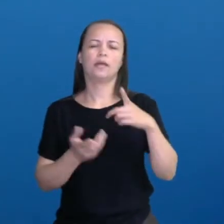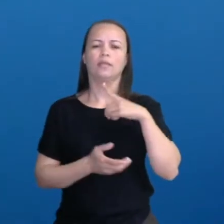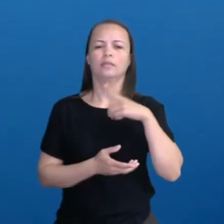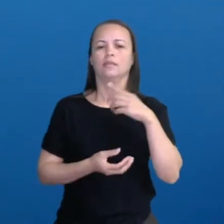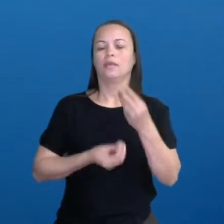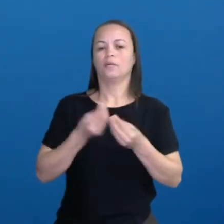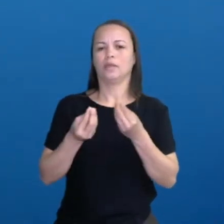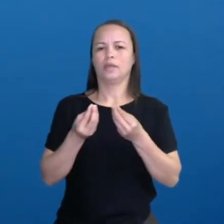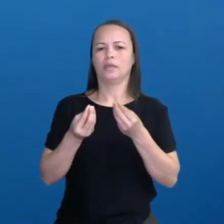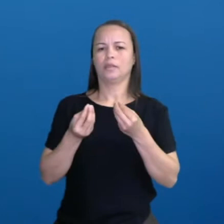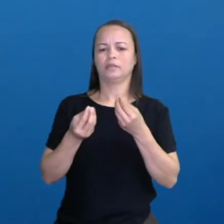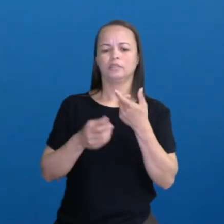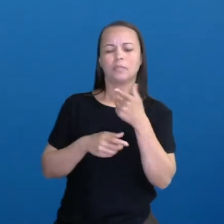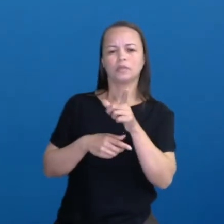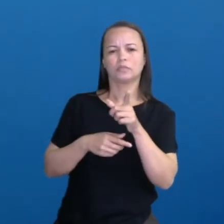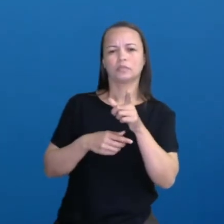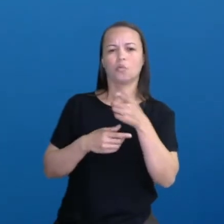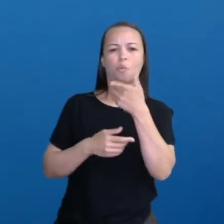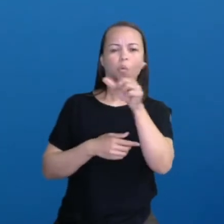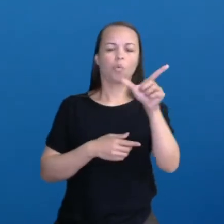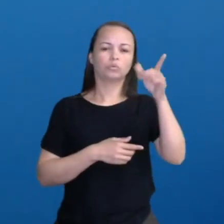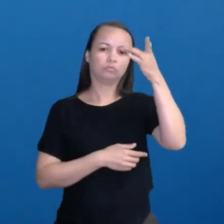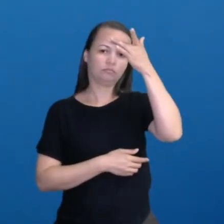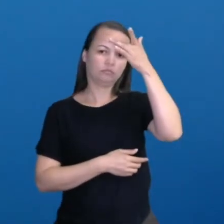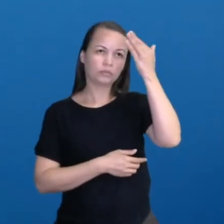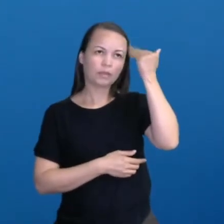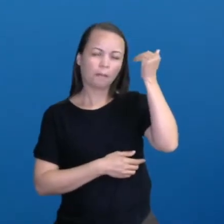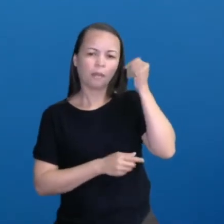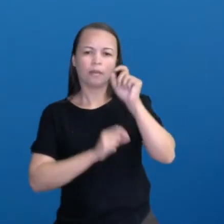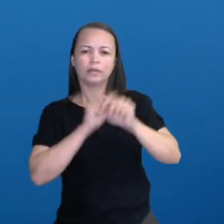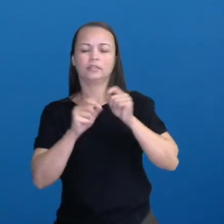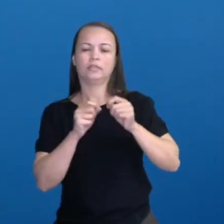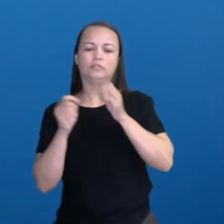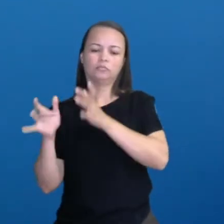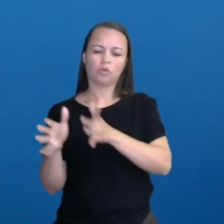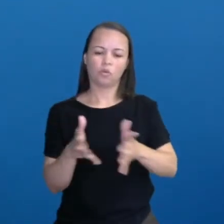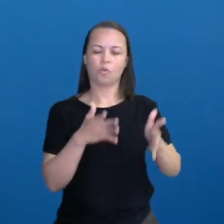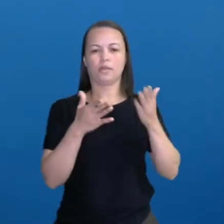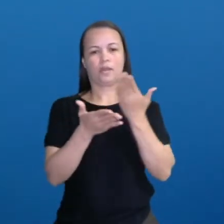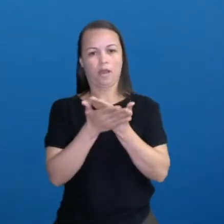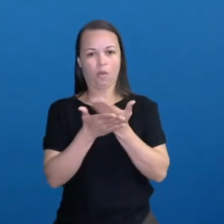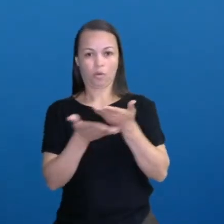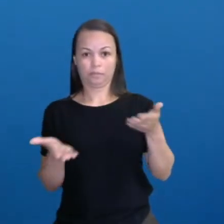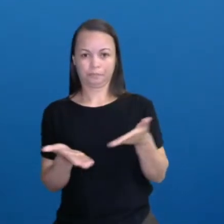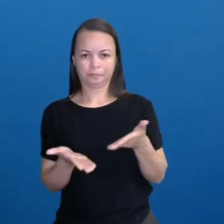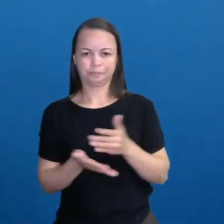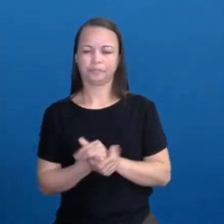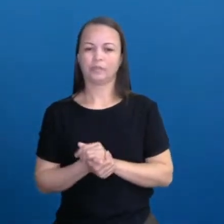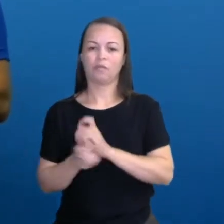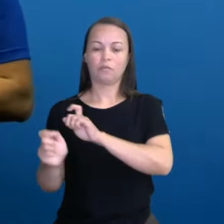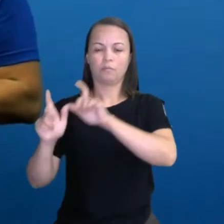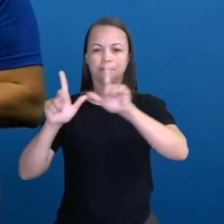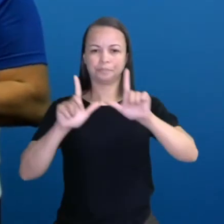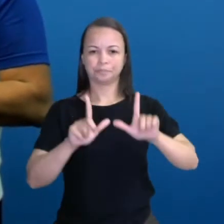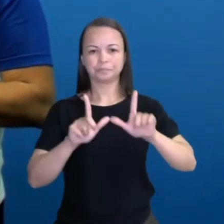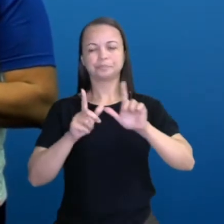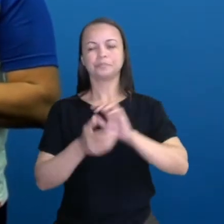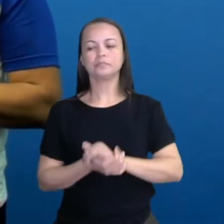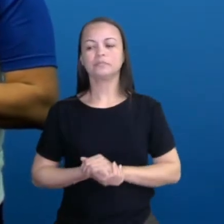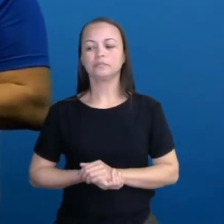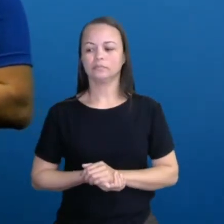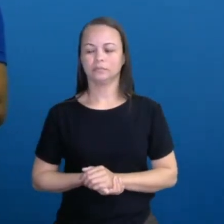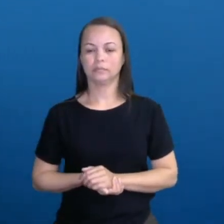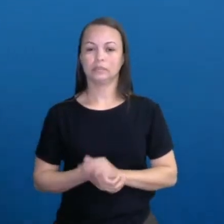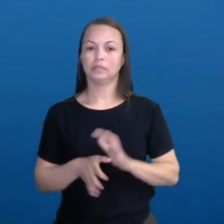associação com outros saberes. Tá? Saberes esses que a gente vai ver no decorrer da nossa aula de hoje. Então, por favor, produção, vamos para o nosso próximo slide.